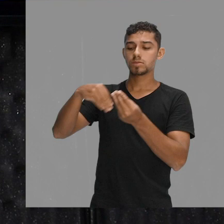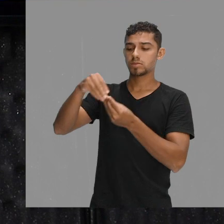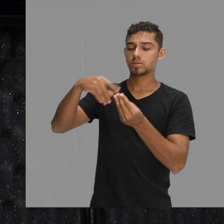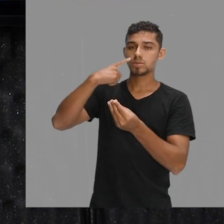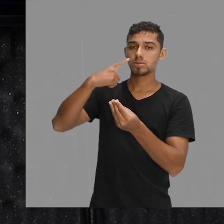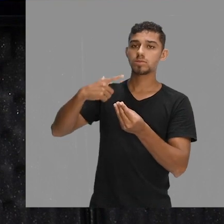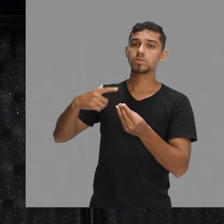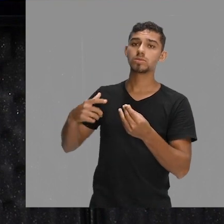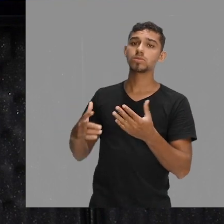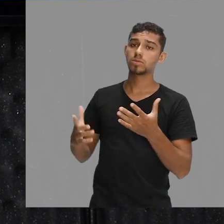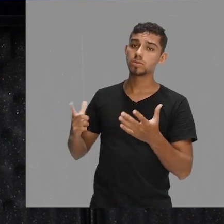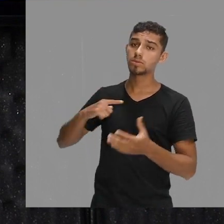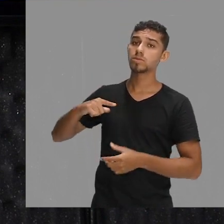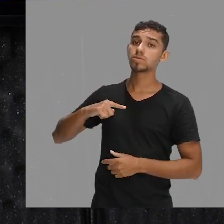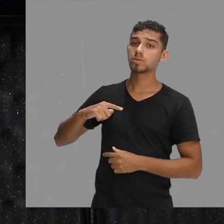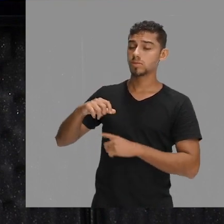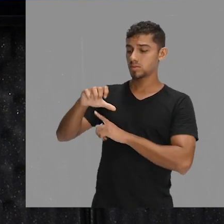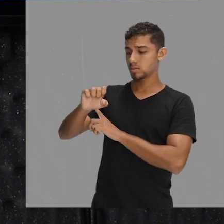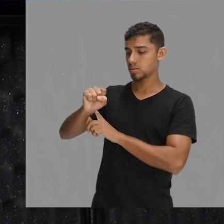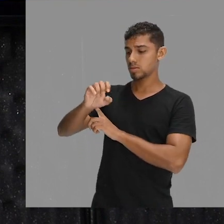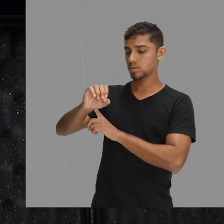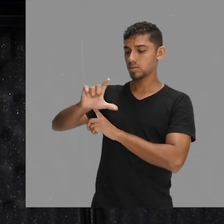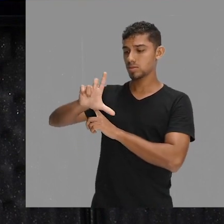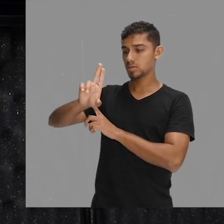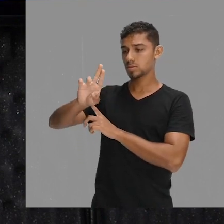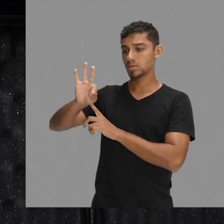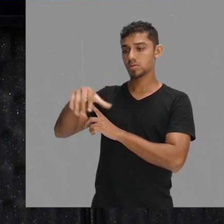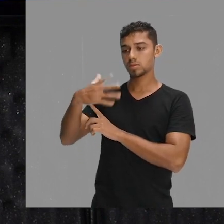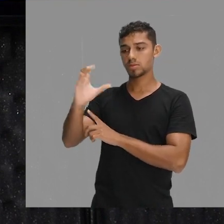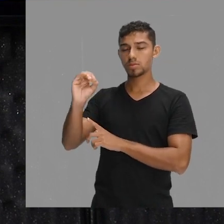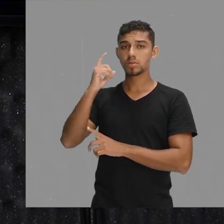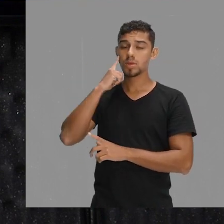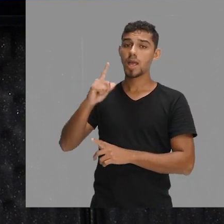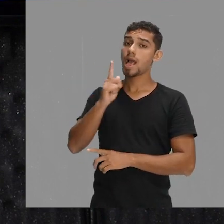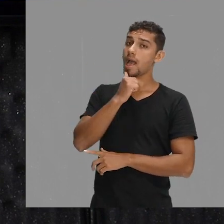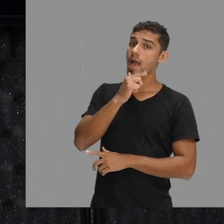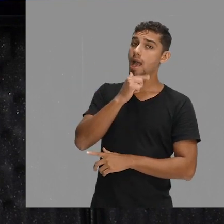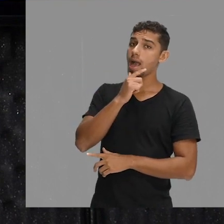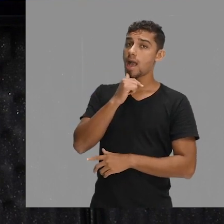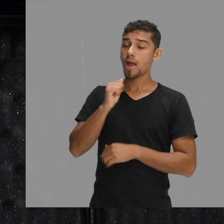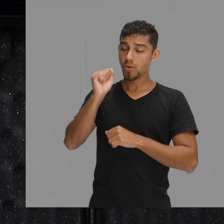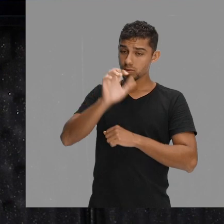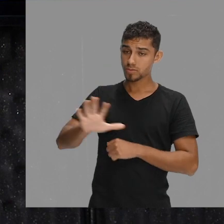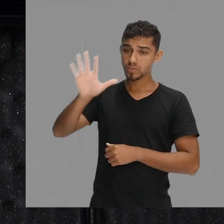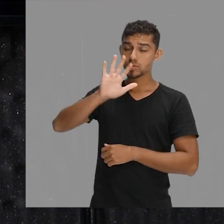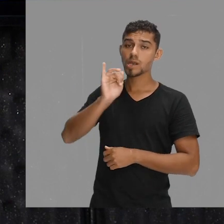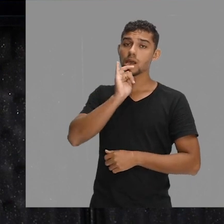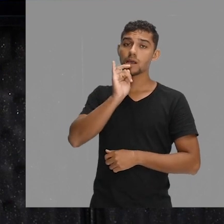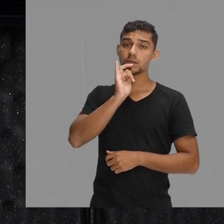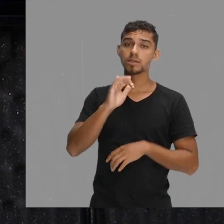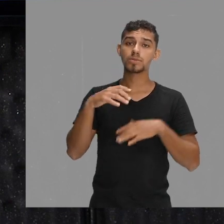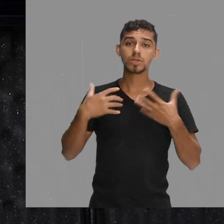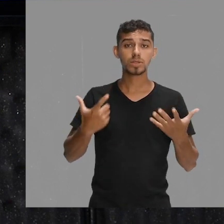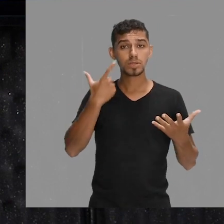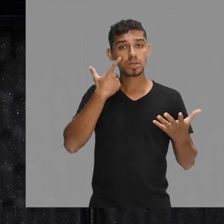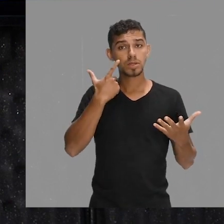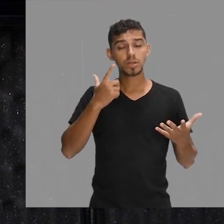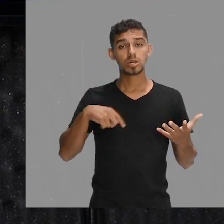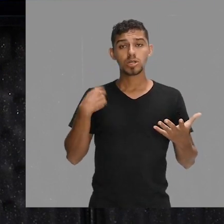gerar a solução. Olha só, o solvente puro, a água, tomando a água como exemplo. Então,